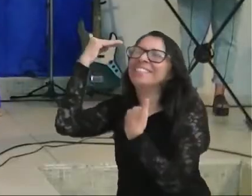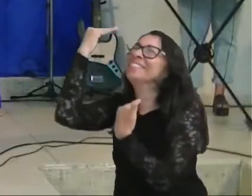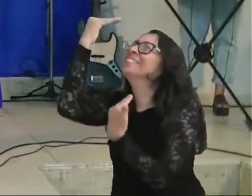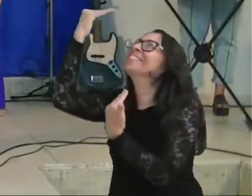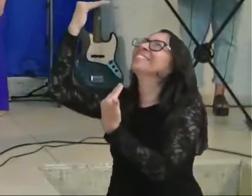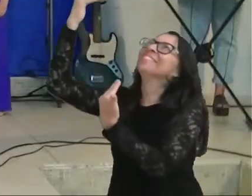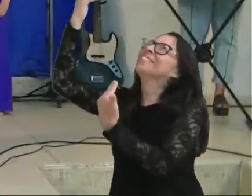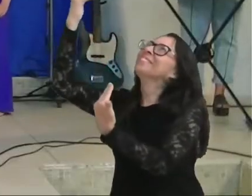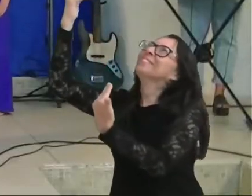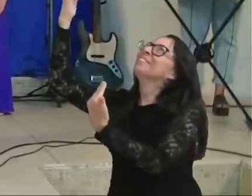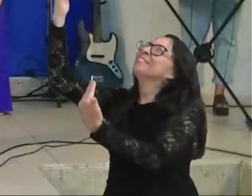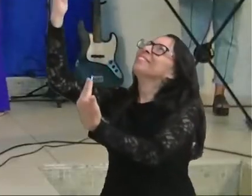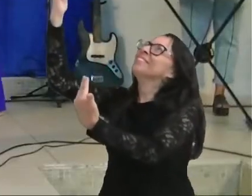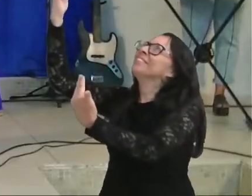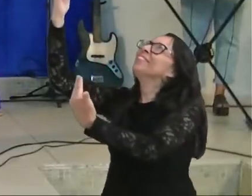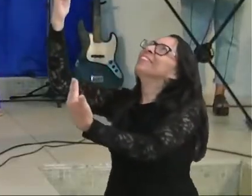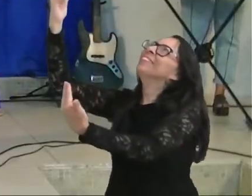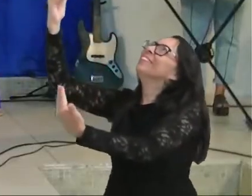agradeço,